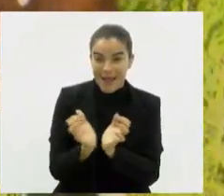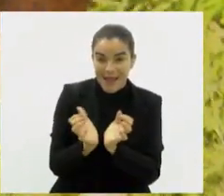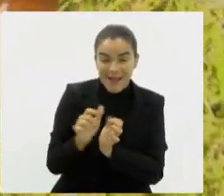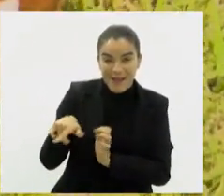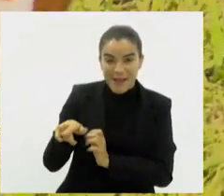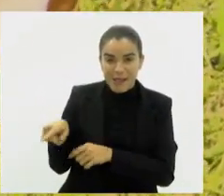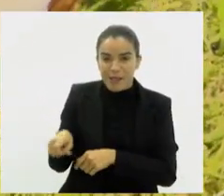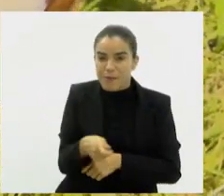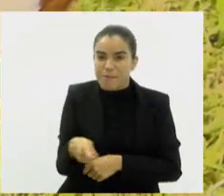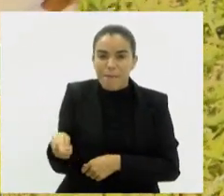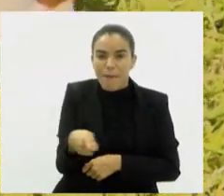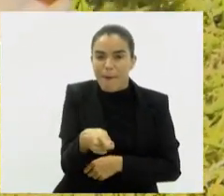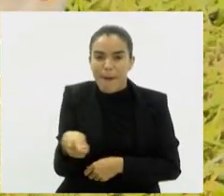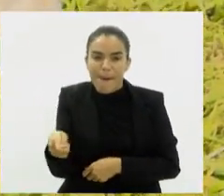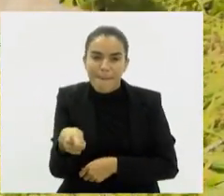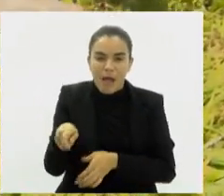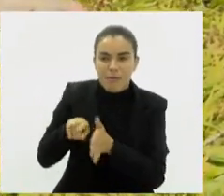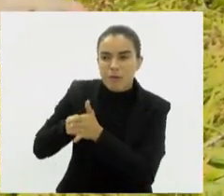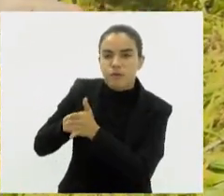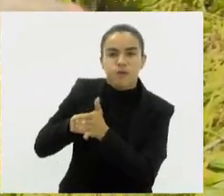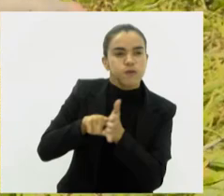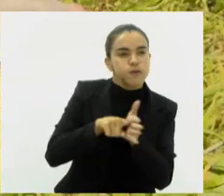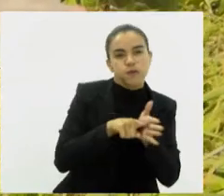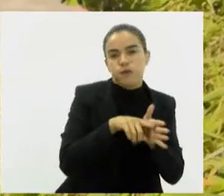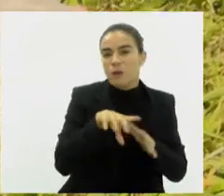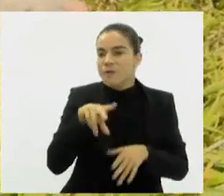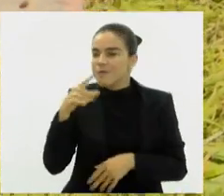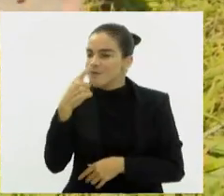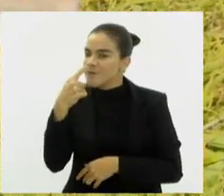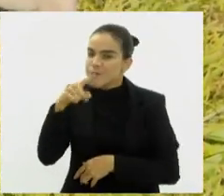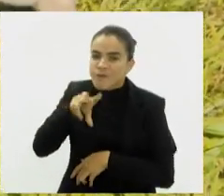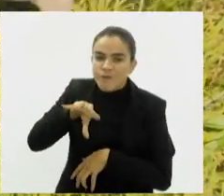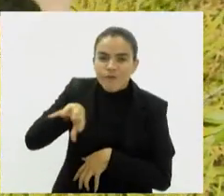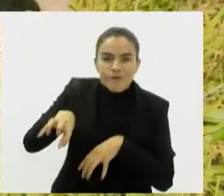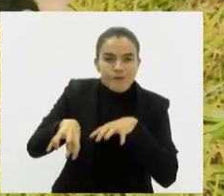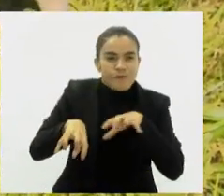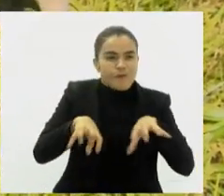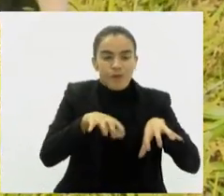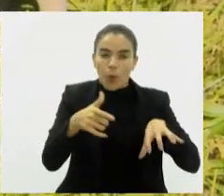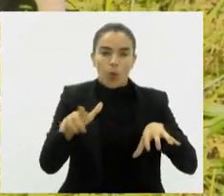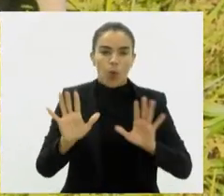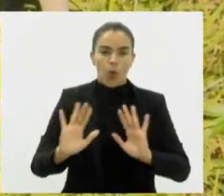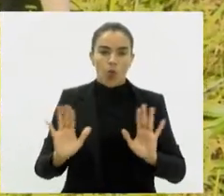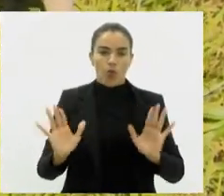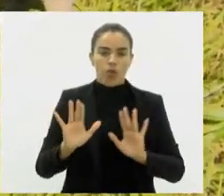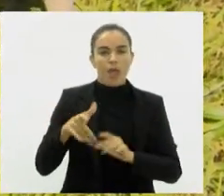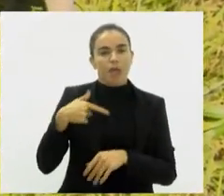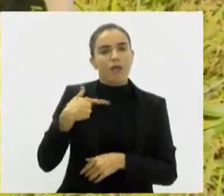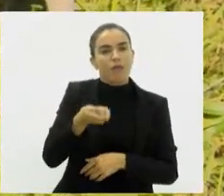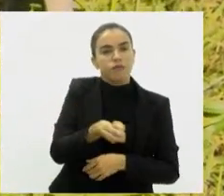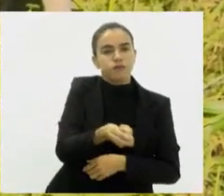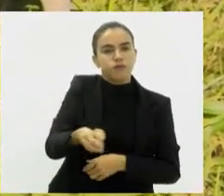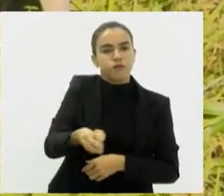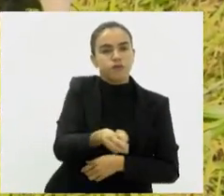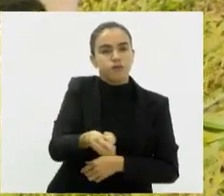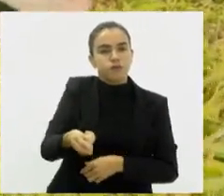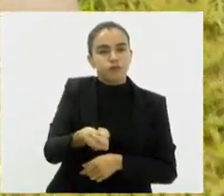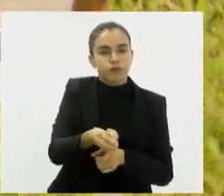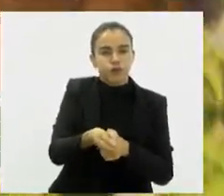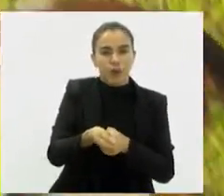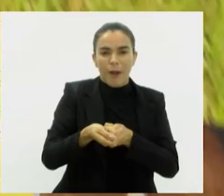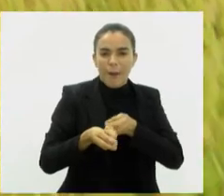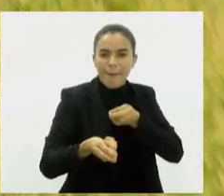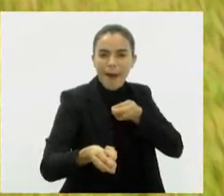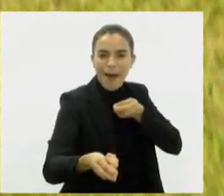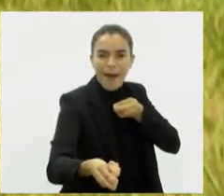para poder fazer a dispersão desses animais. É assim, não tem ataque, não tem nada, a gente coloca uma coleira grande, uma guia